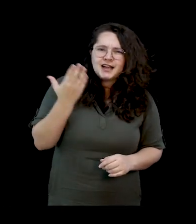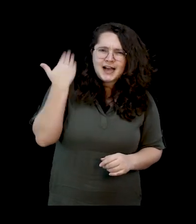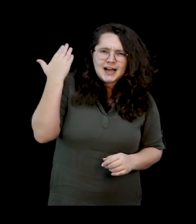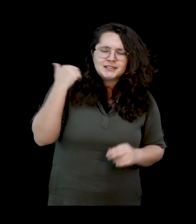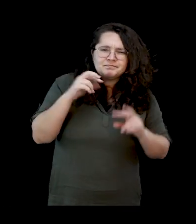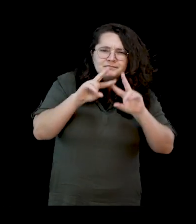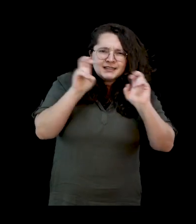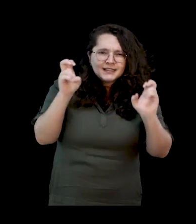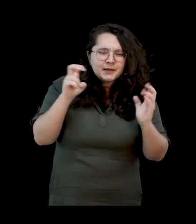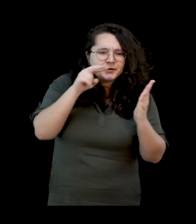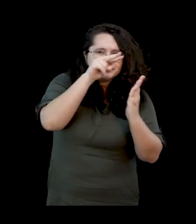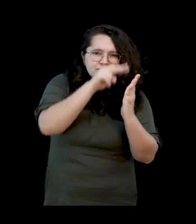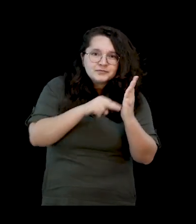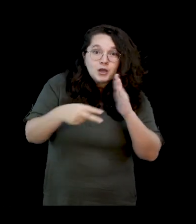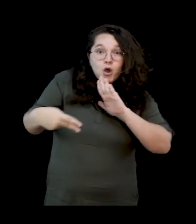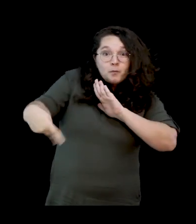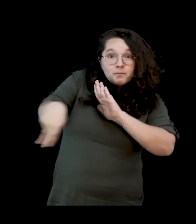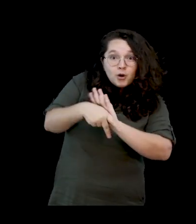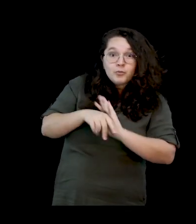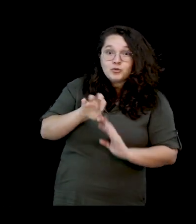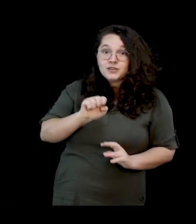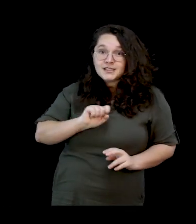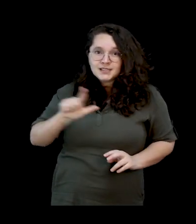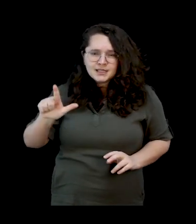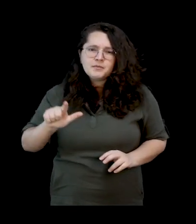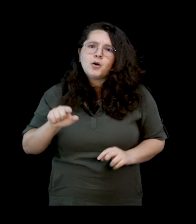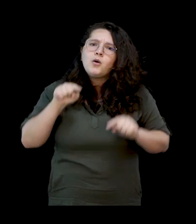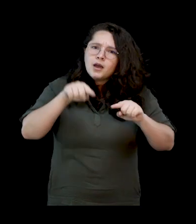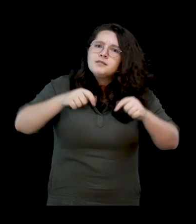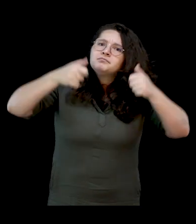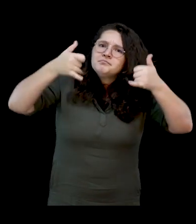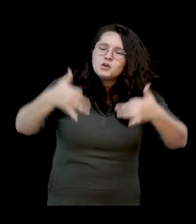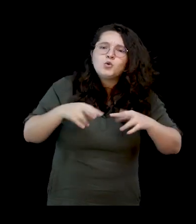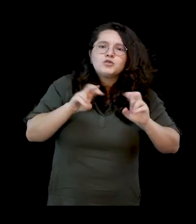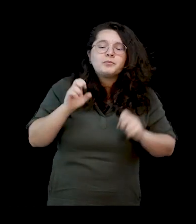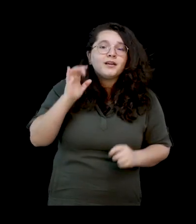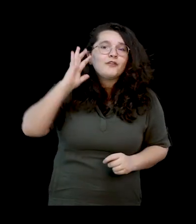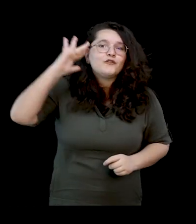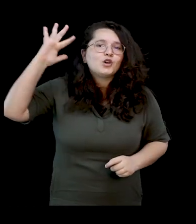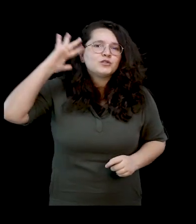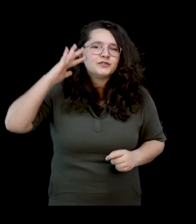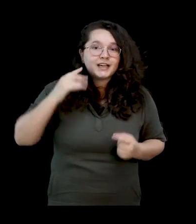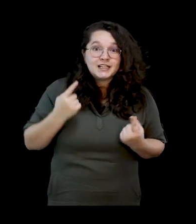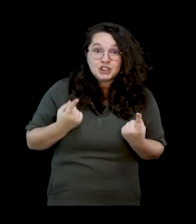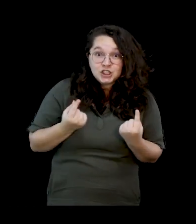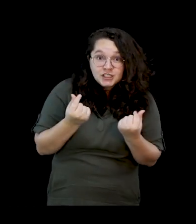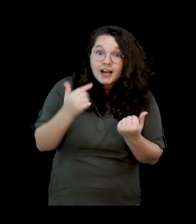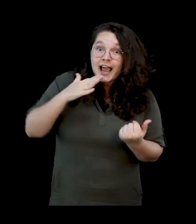nesses assuntos no Zimmel foi na Filosofia do Dinheiro, não é? Até que eu